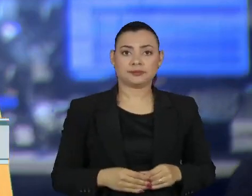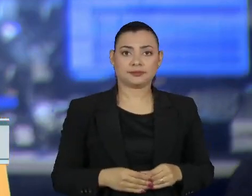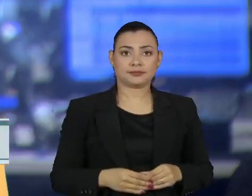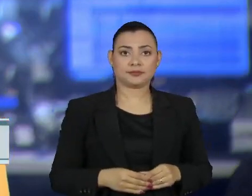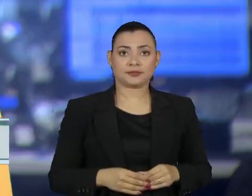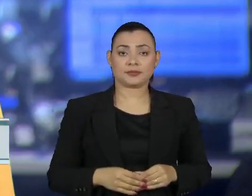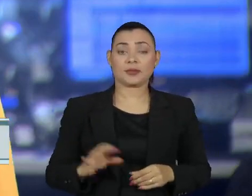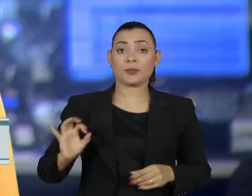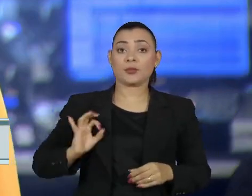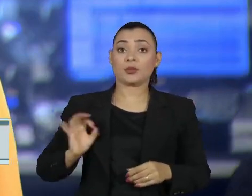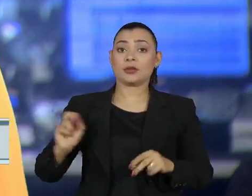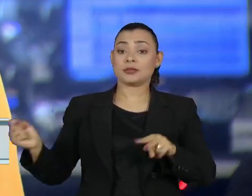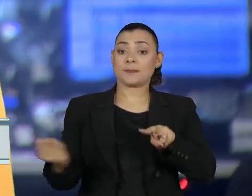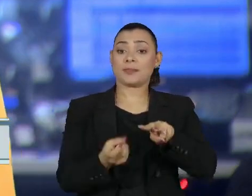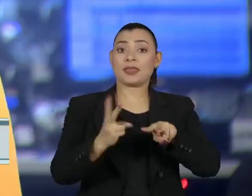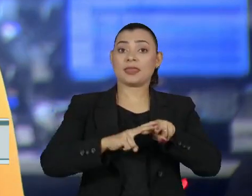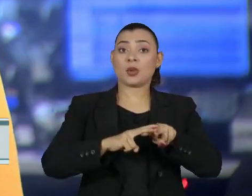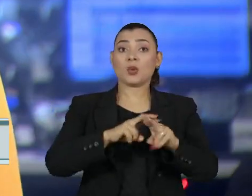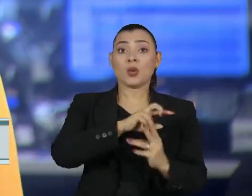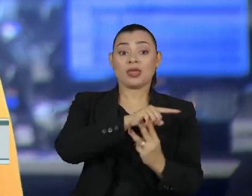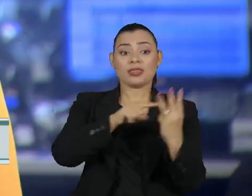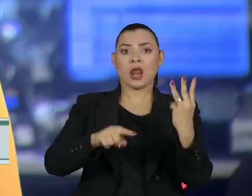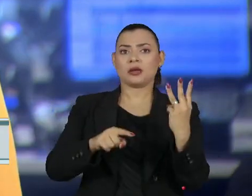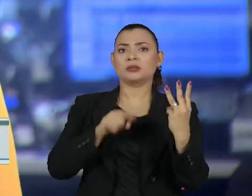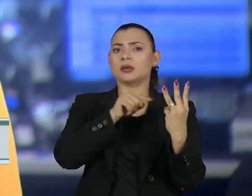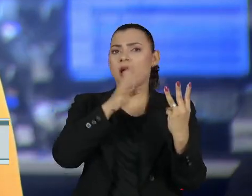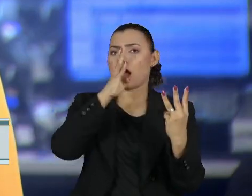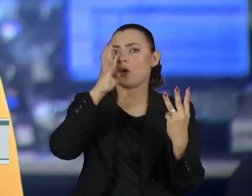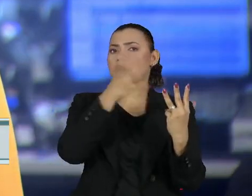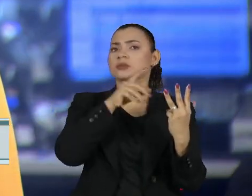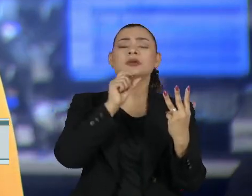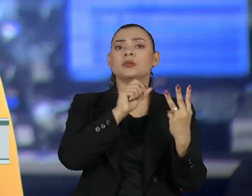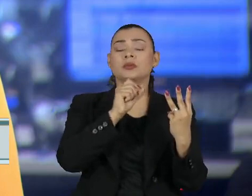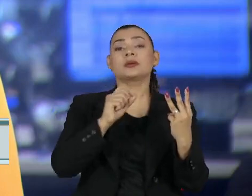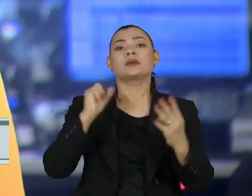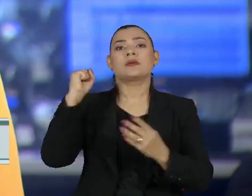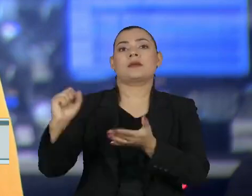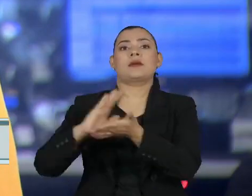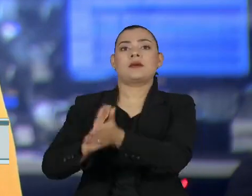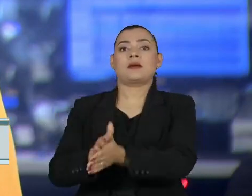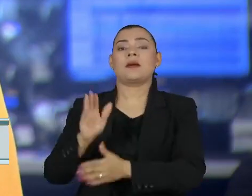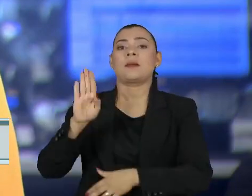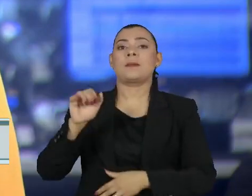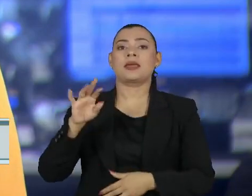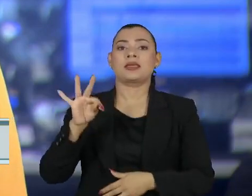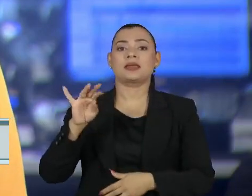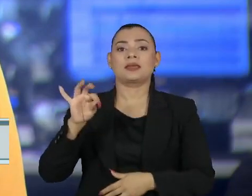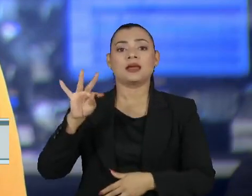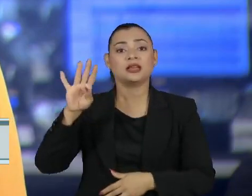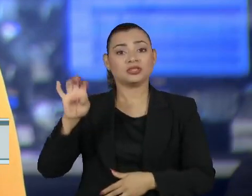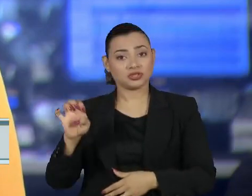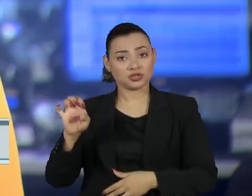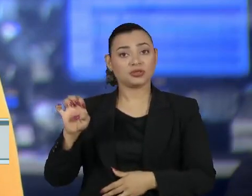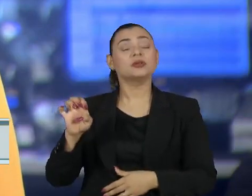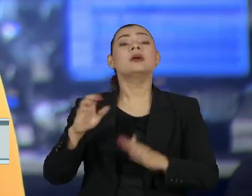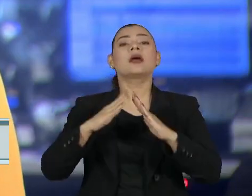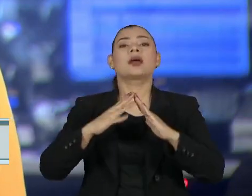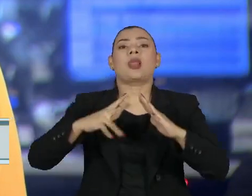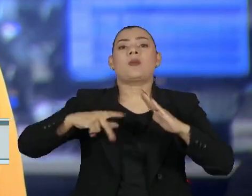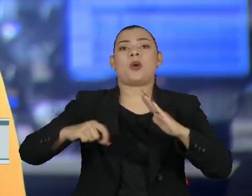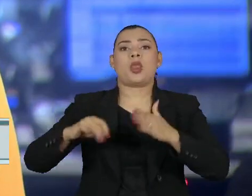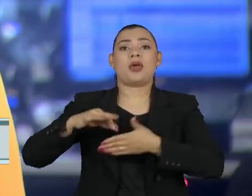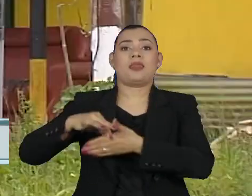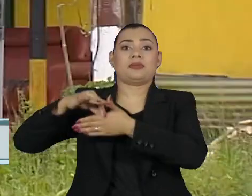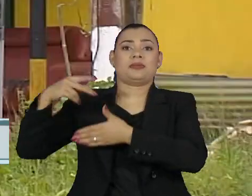A polícia prendeu três homens acusados da morte da Líder quilombola Bernadete Pacífico um quatro suspeito ainda